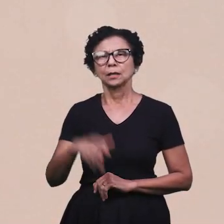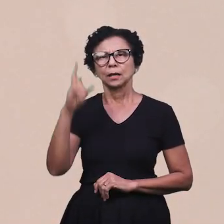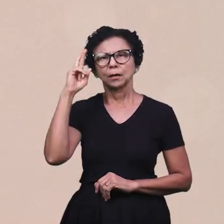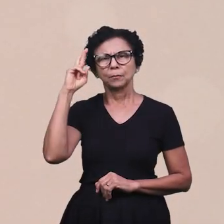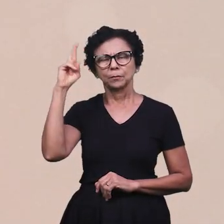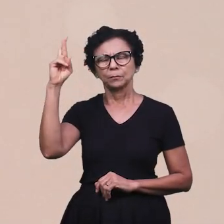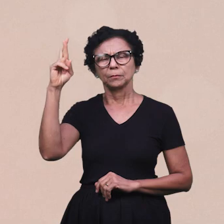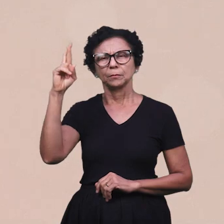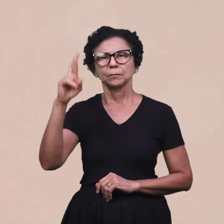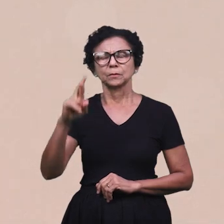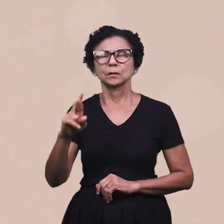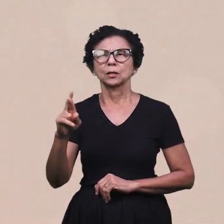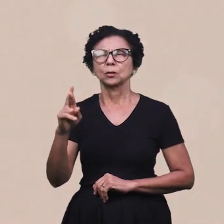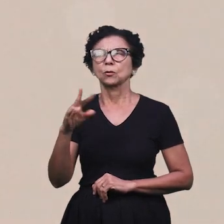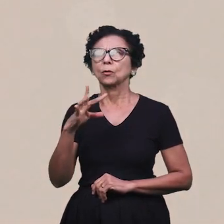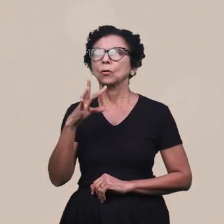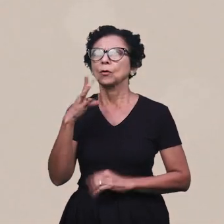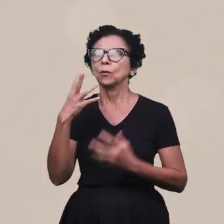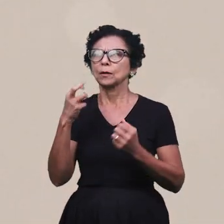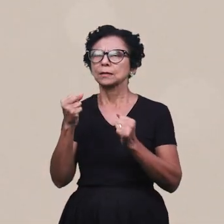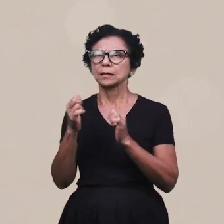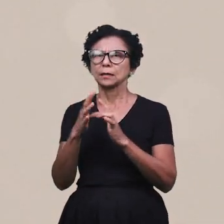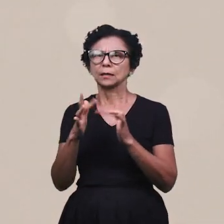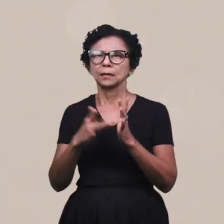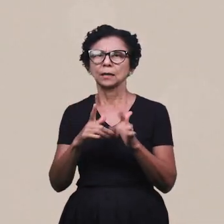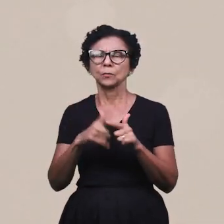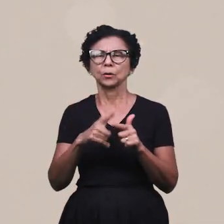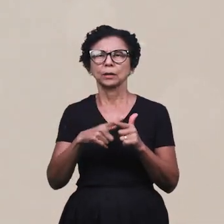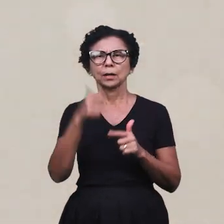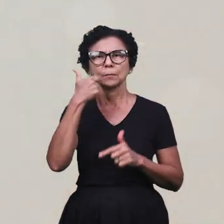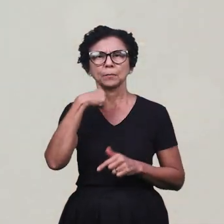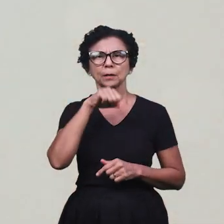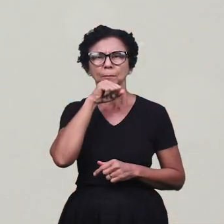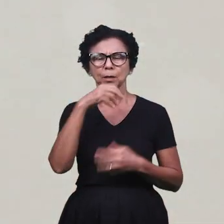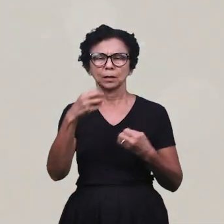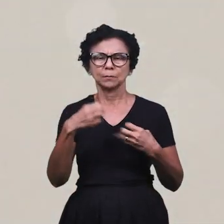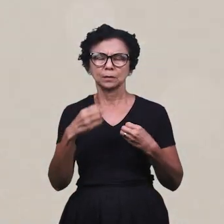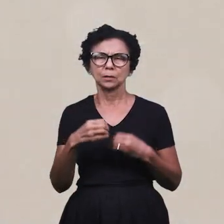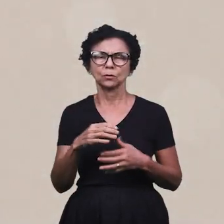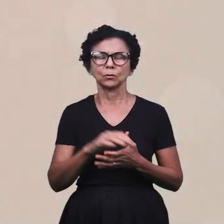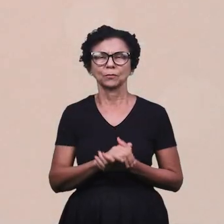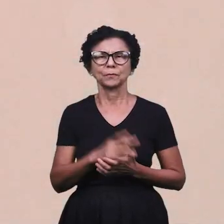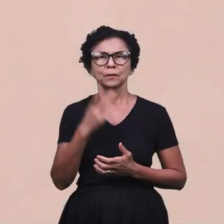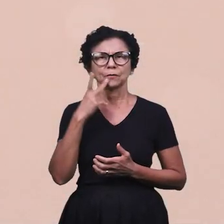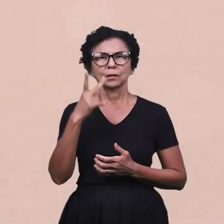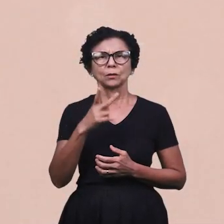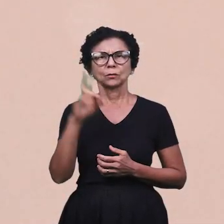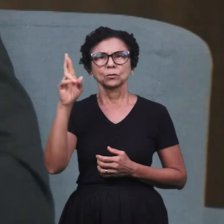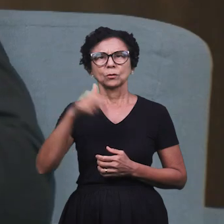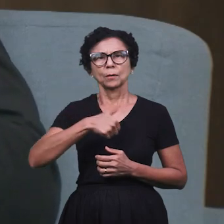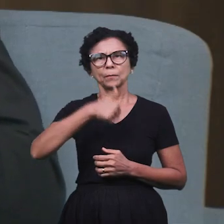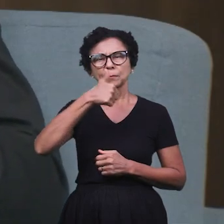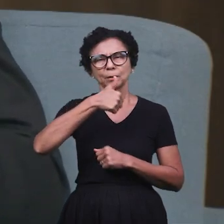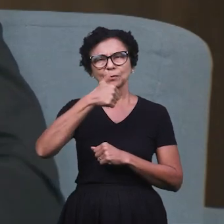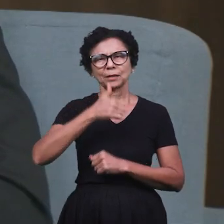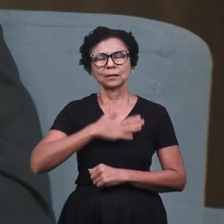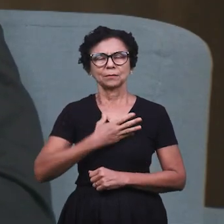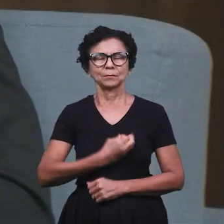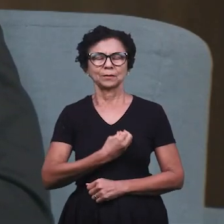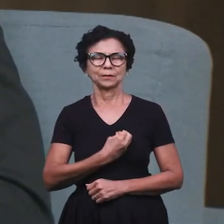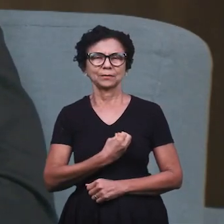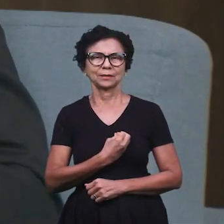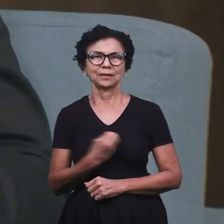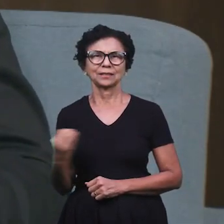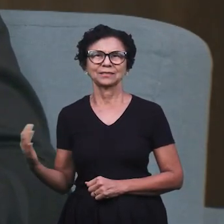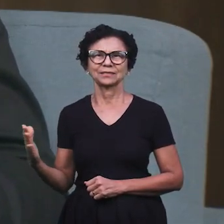e ela me ensinou a colocá-lo em primeiro lugar na minha vida. Obrigada, mãe. Um beijo. Que bênção é poder ver